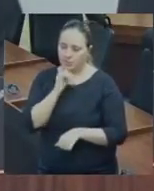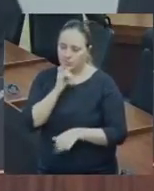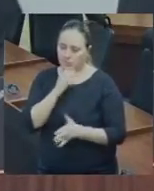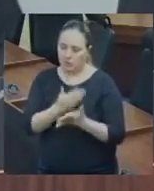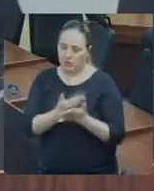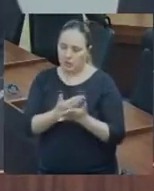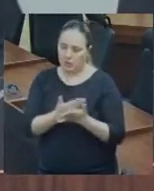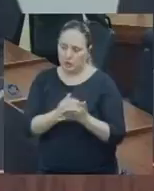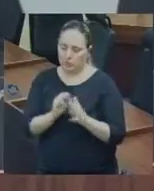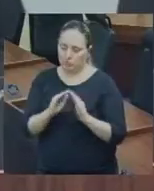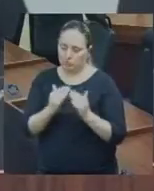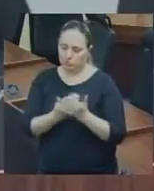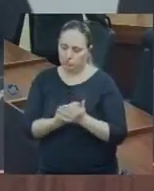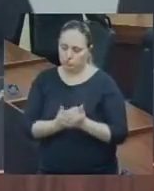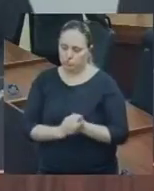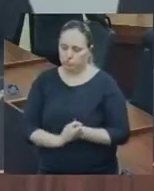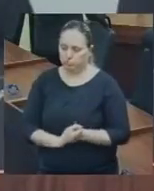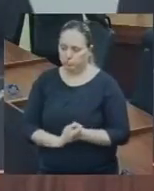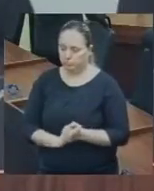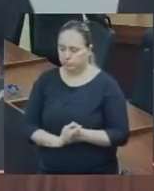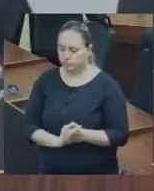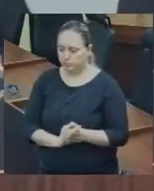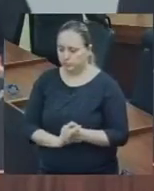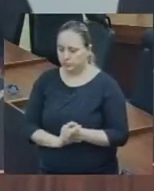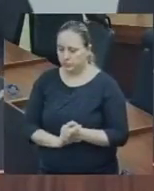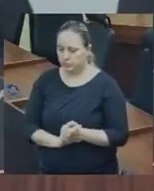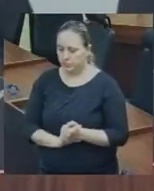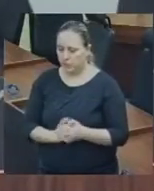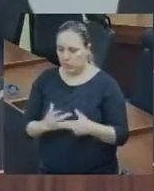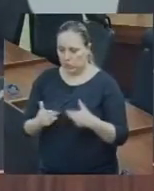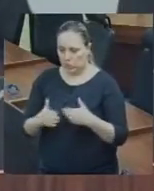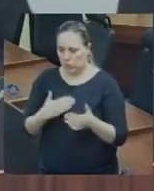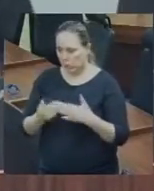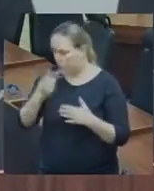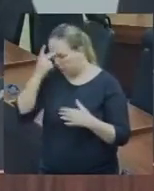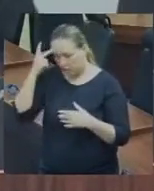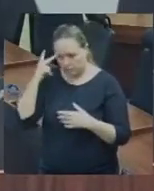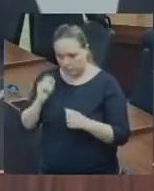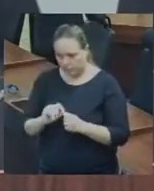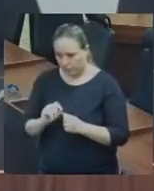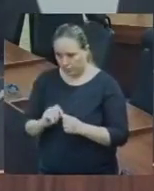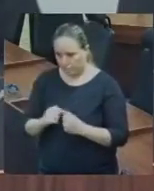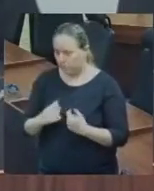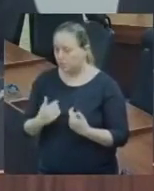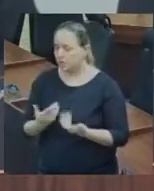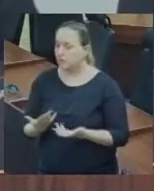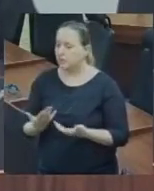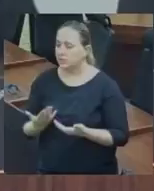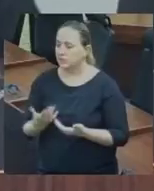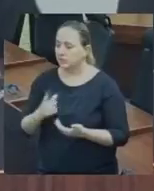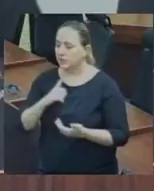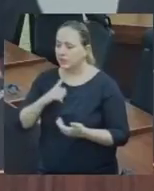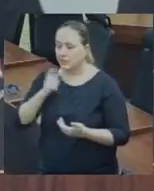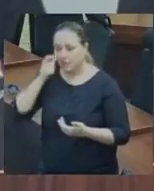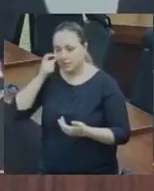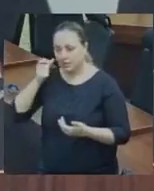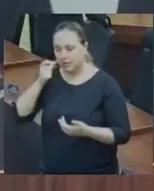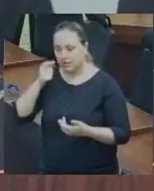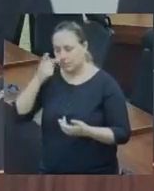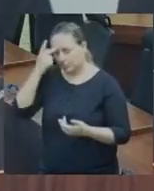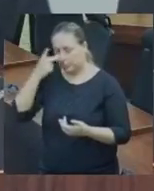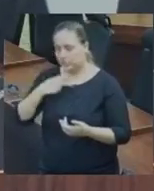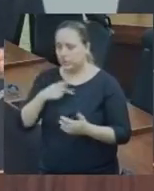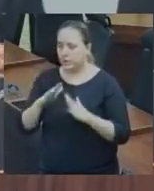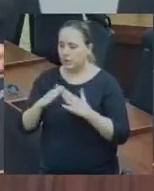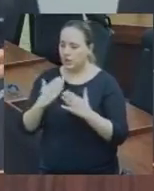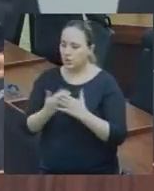na escola coisa que qualquer pessoa faz né que é criar interesses pessoais na escola e se